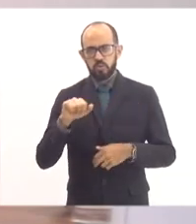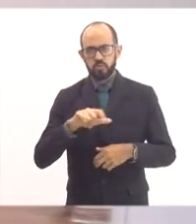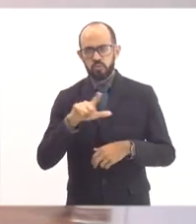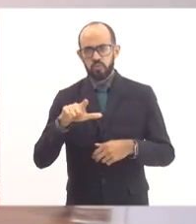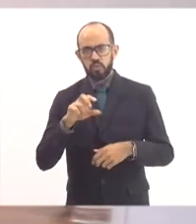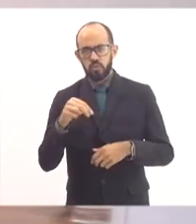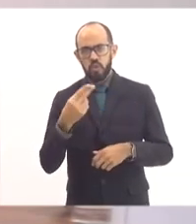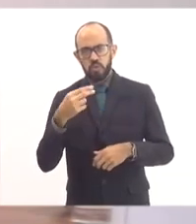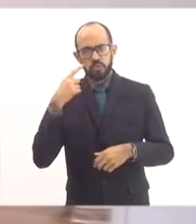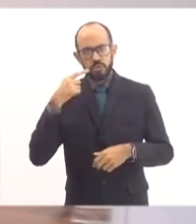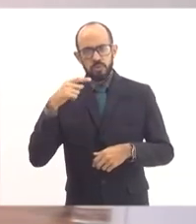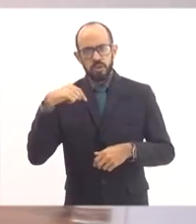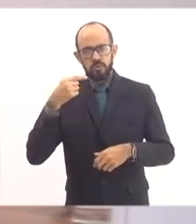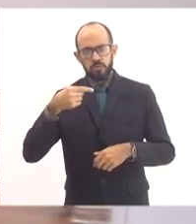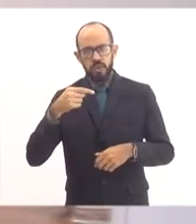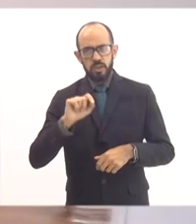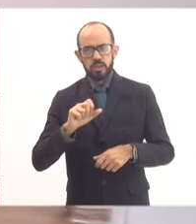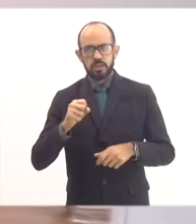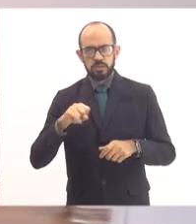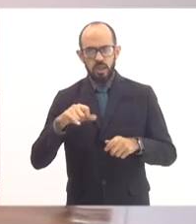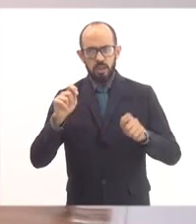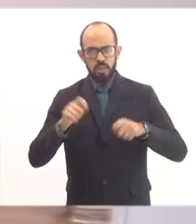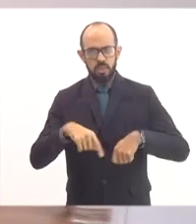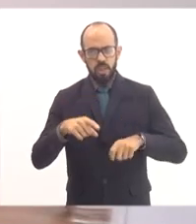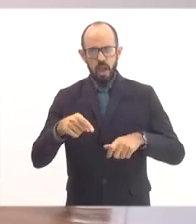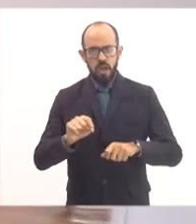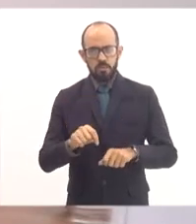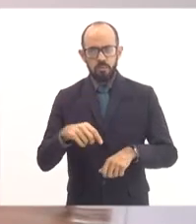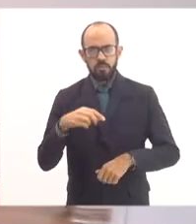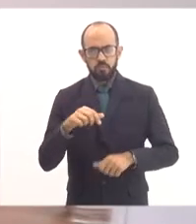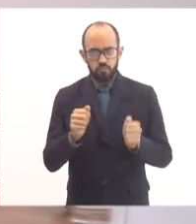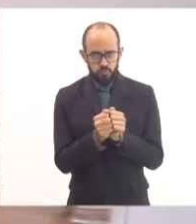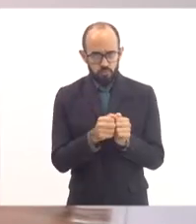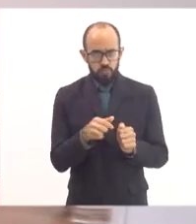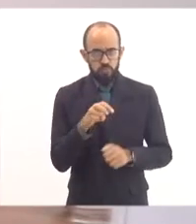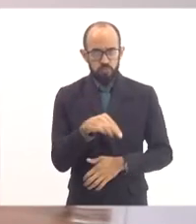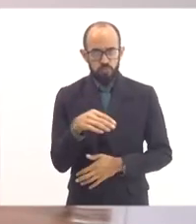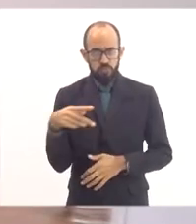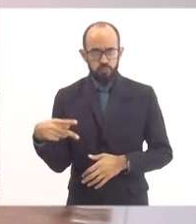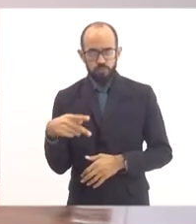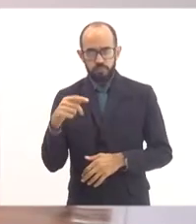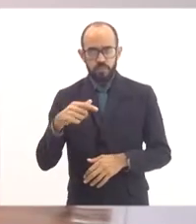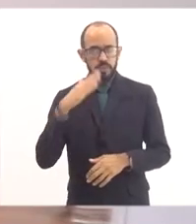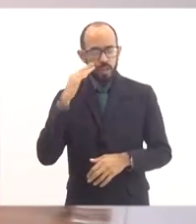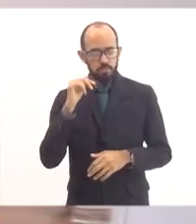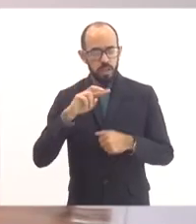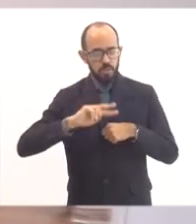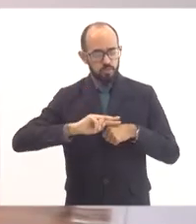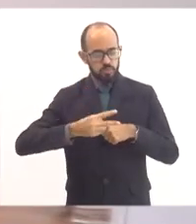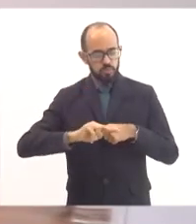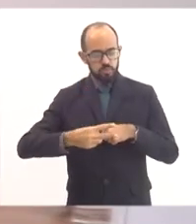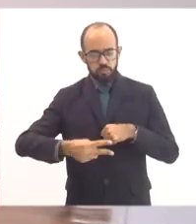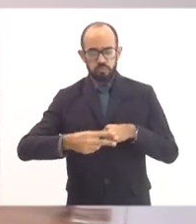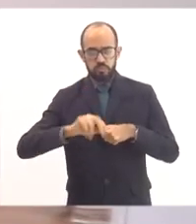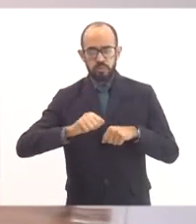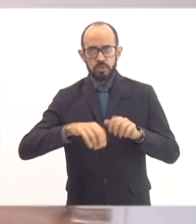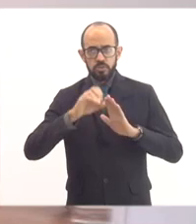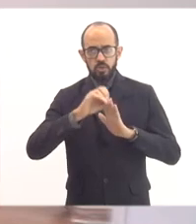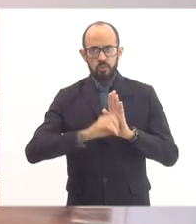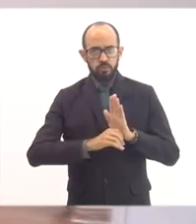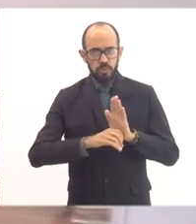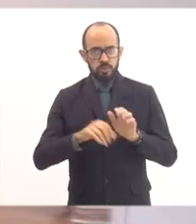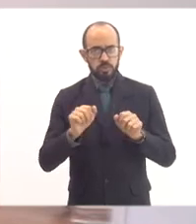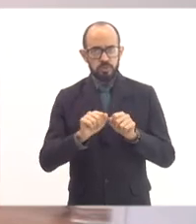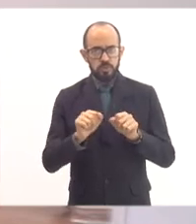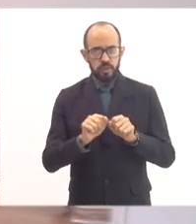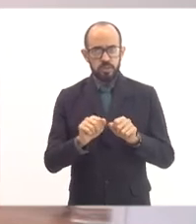se for possível, com o Corpo de Bombeiros e com o MP, para saber o desdobramento desse ofício muito bem feito por Vossa